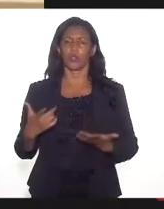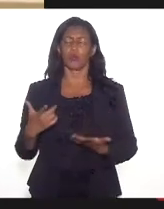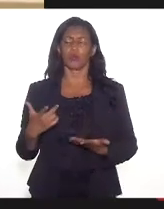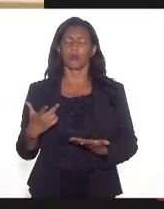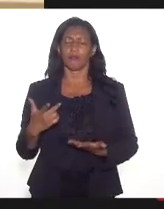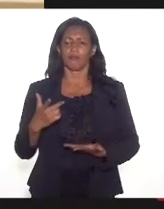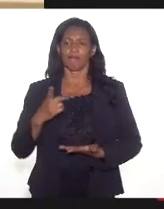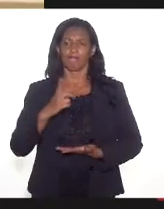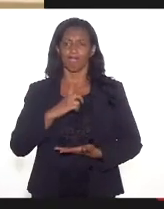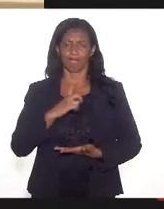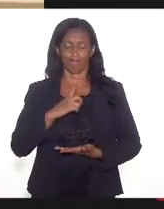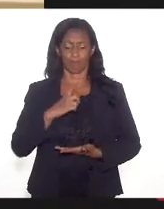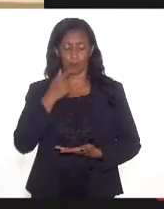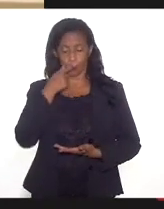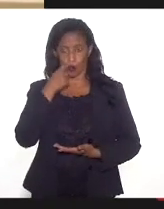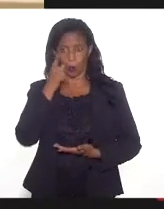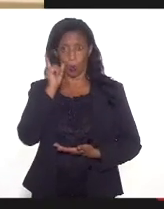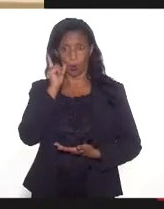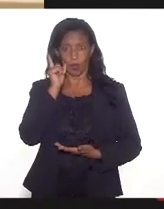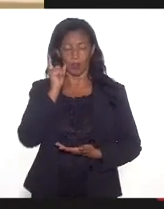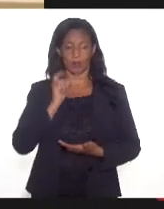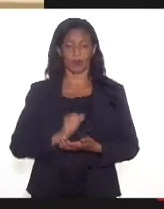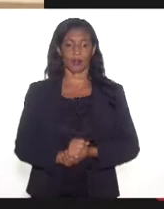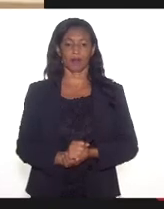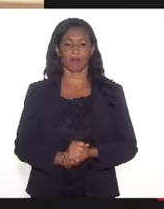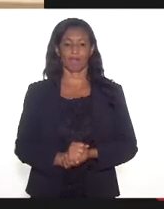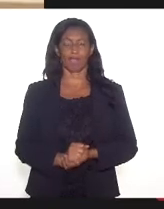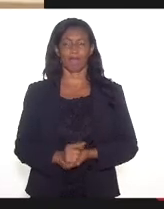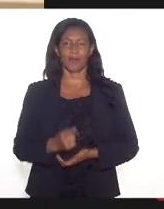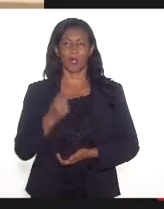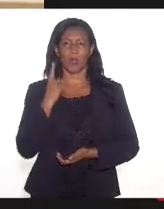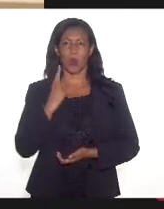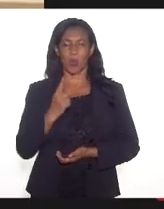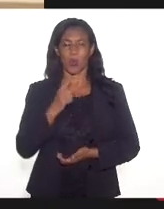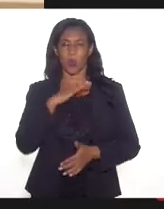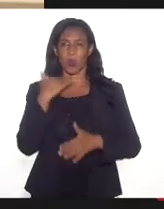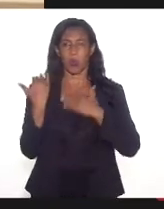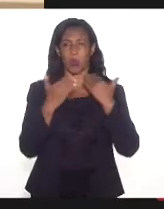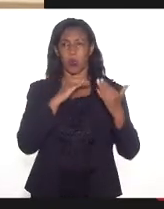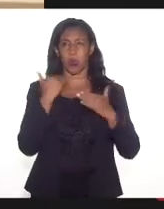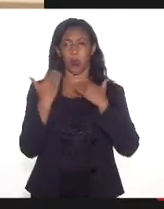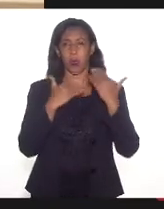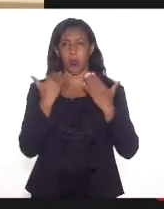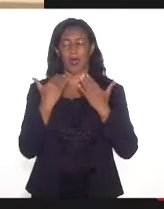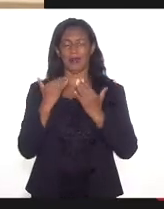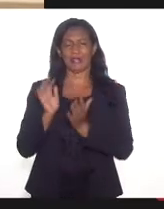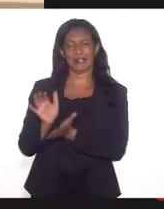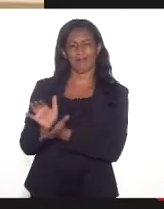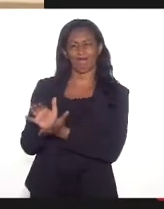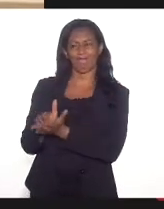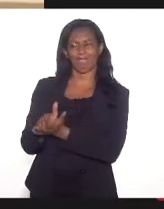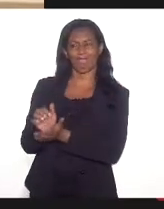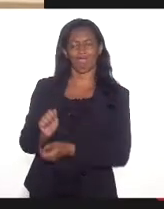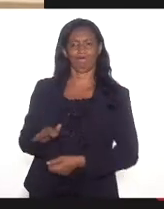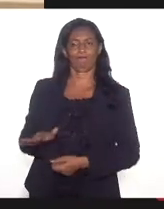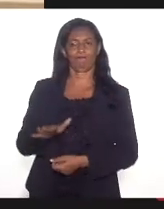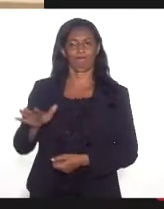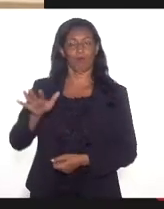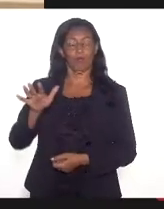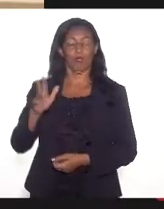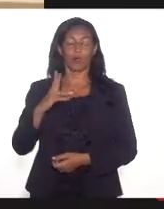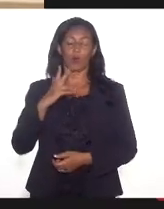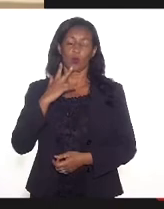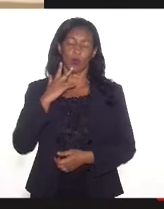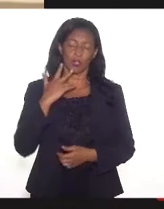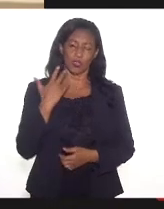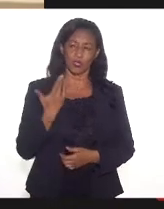aí no dia de ontem uma chacina no Jacarezinho. Então, quando a gente fala dos